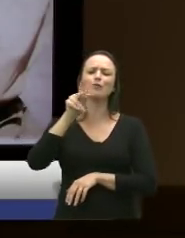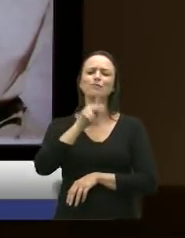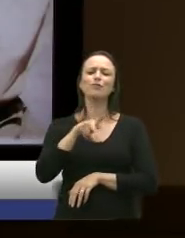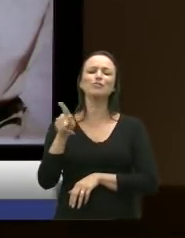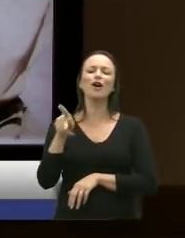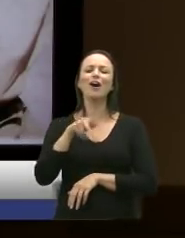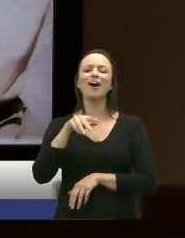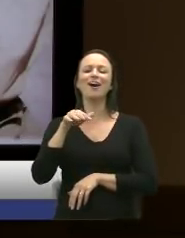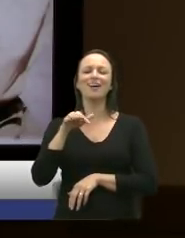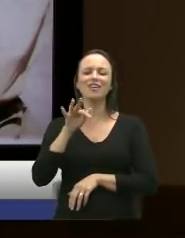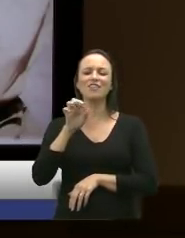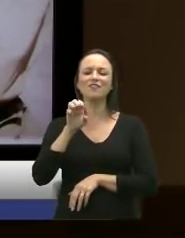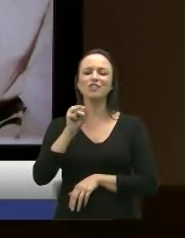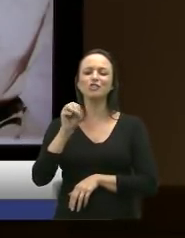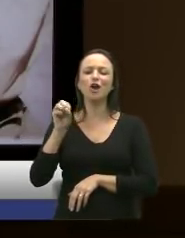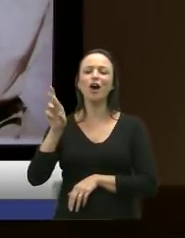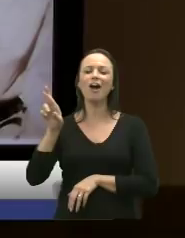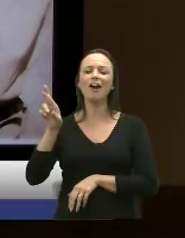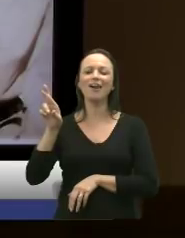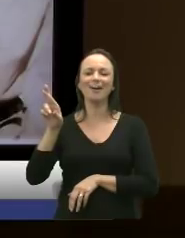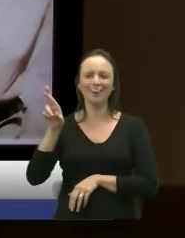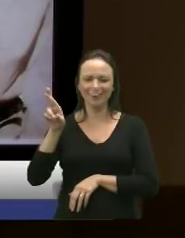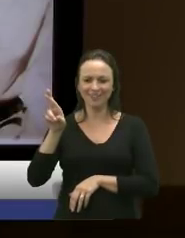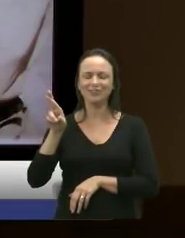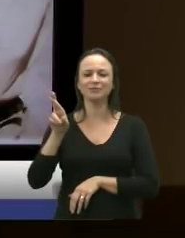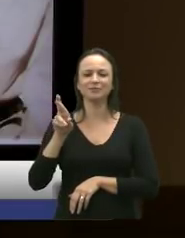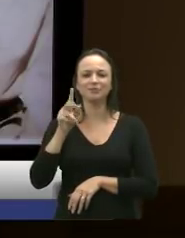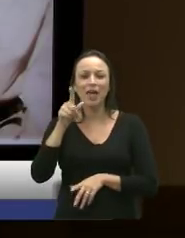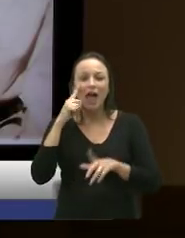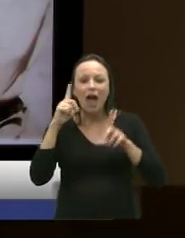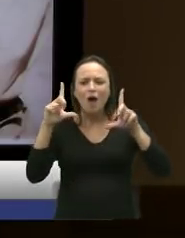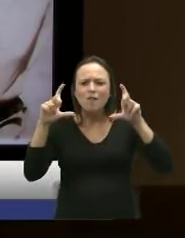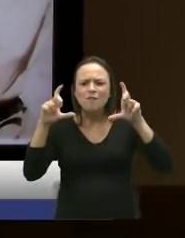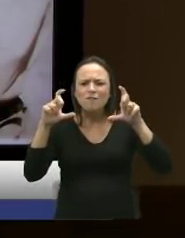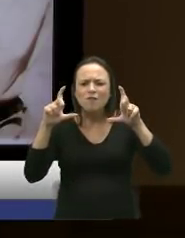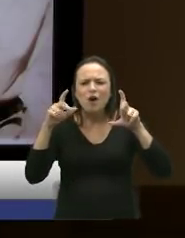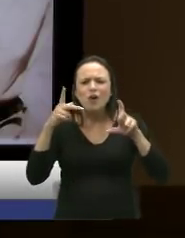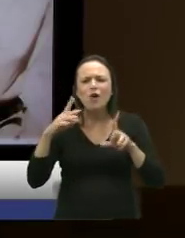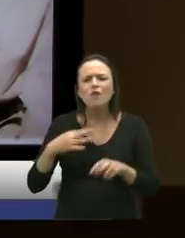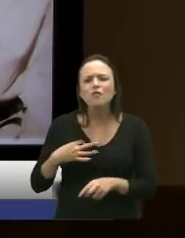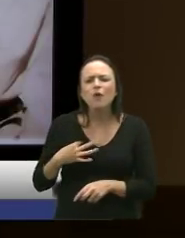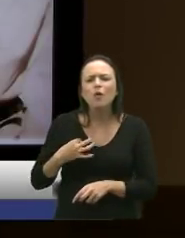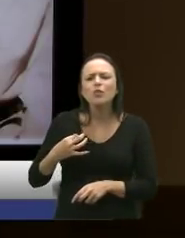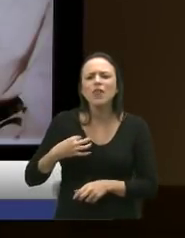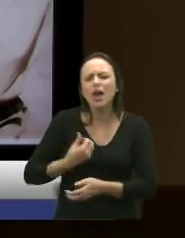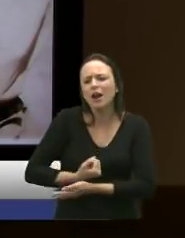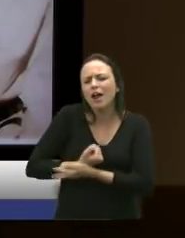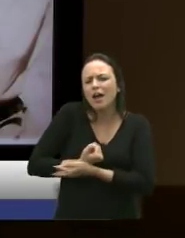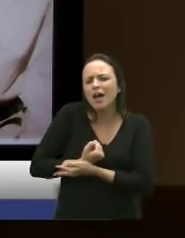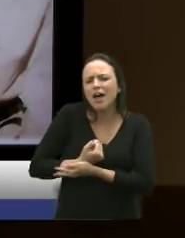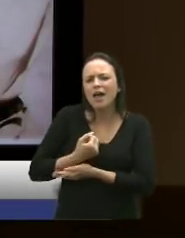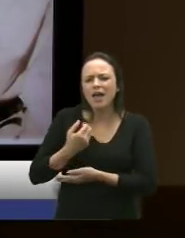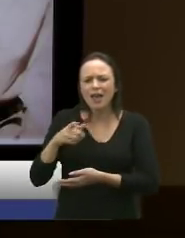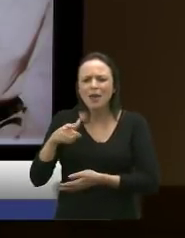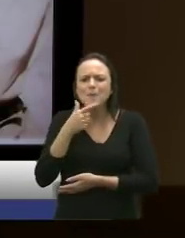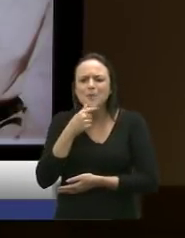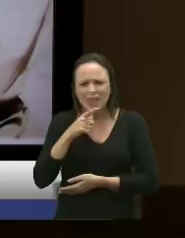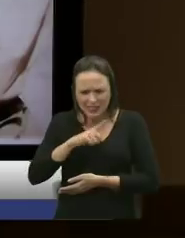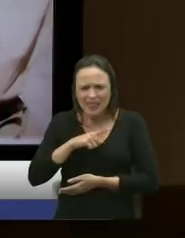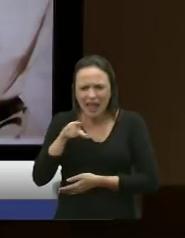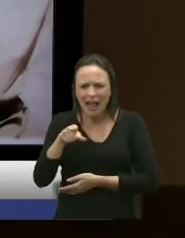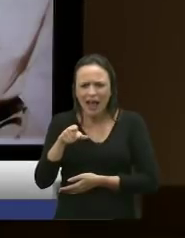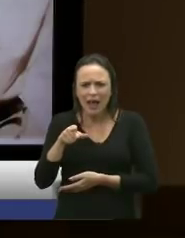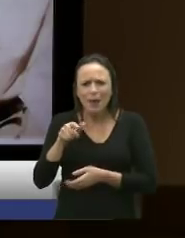ele chama a gente, né? Professor, aquela foto daquele voluntário com um garotinho assim, assim, ainda tem? Me